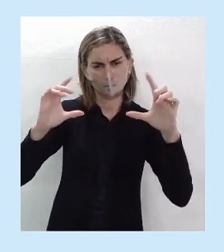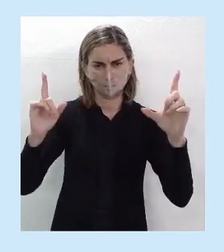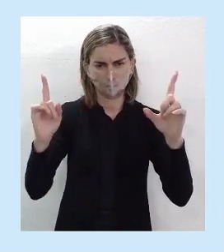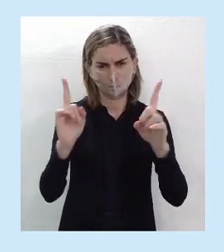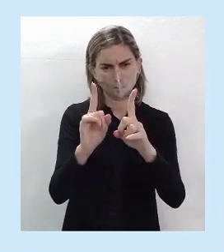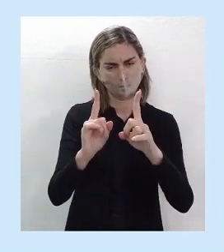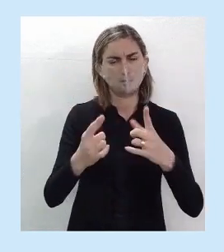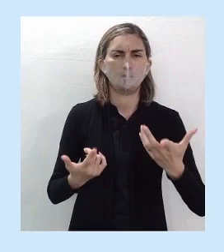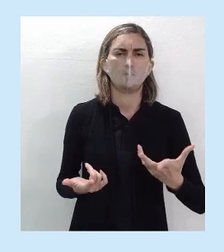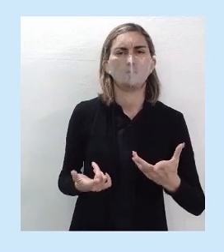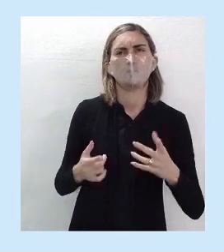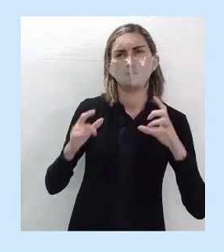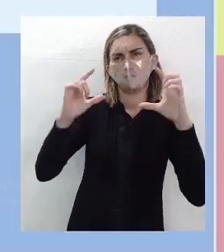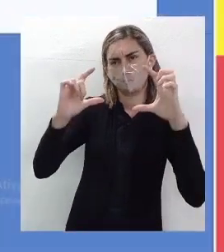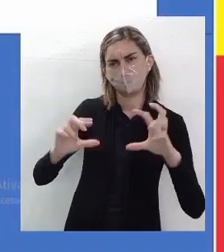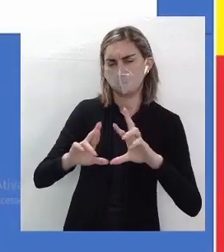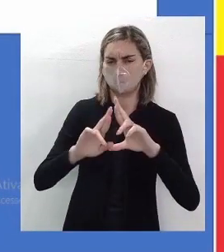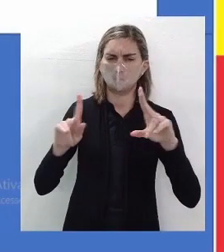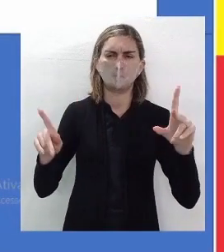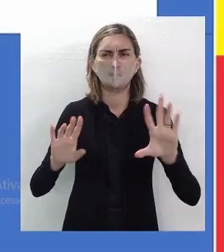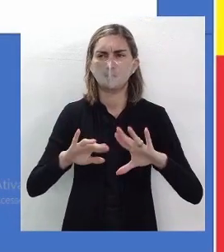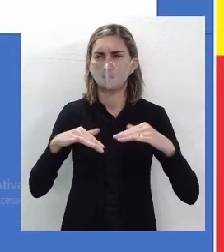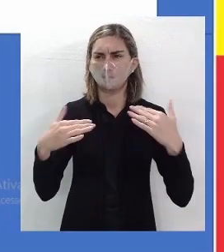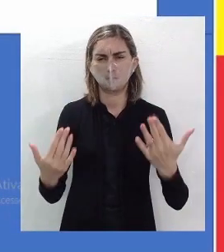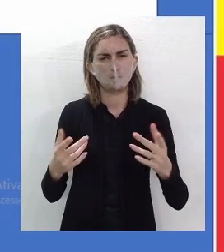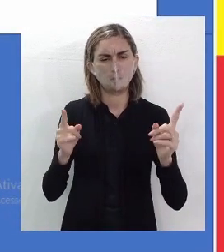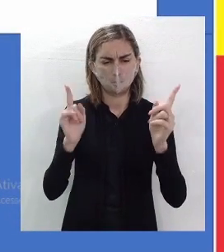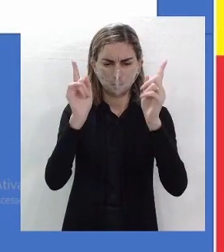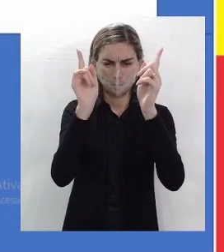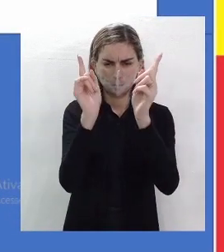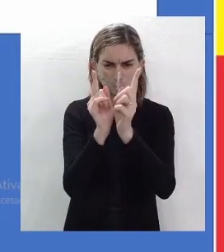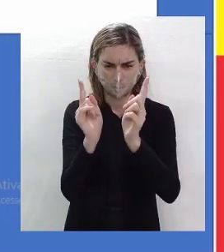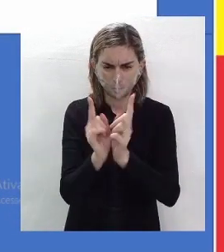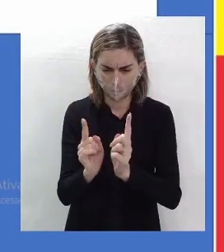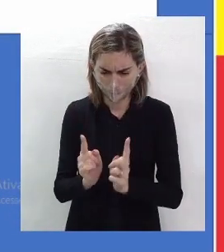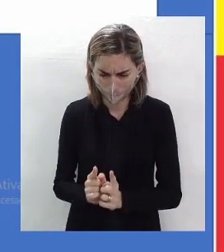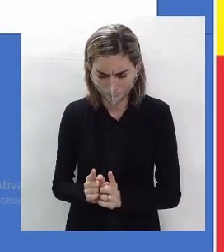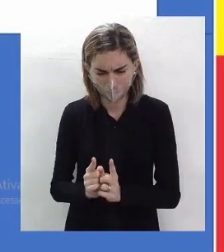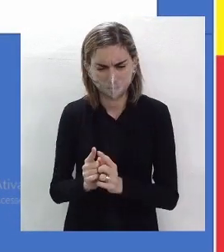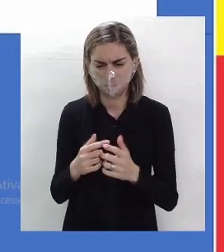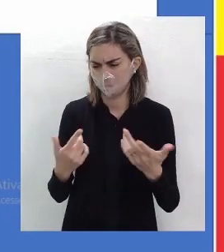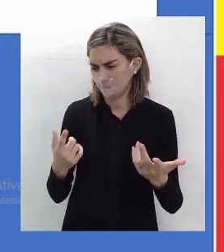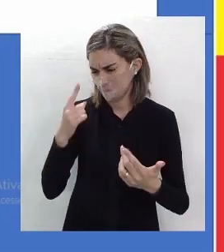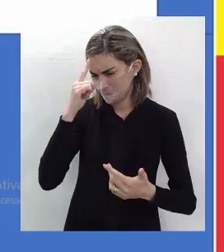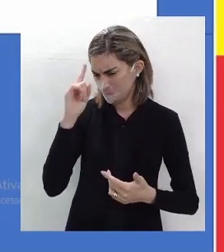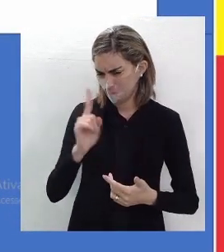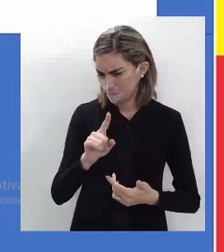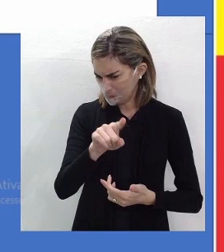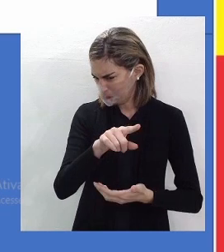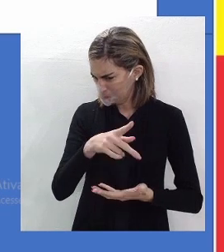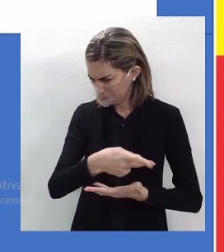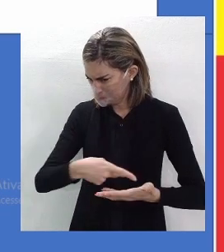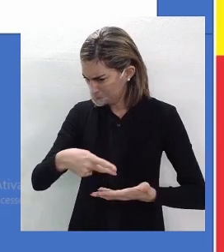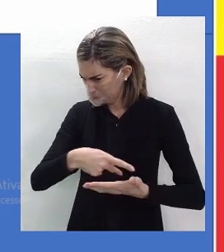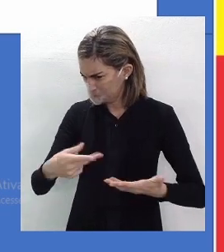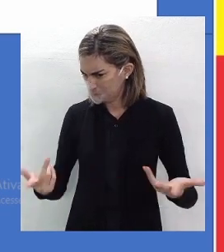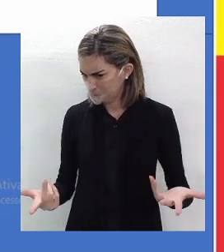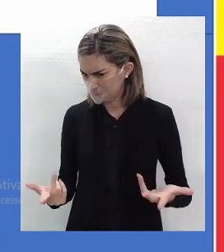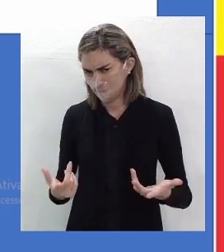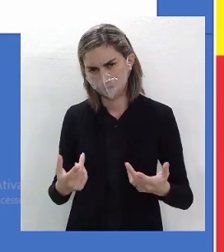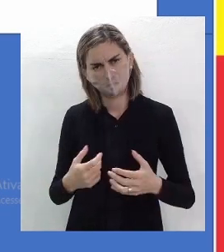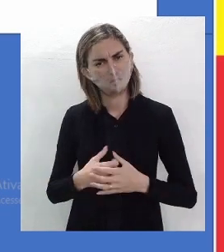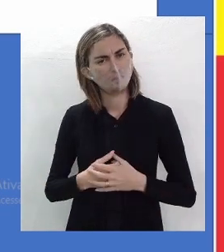Bem direitinho. Então, e é curto, não é? Não sei nem se isso é de fato uma